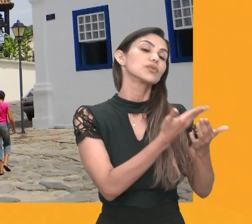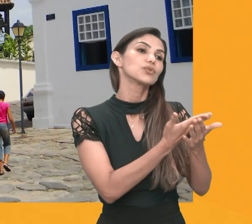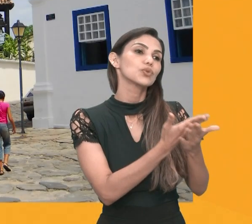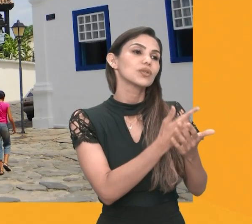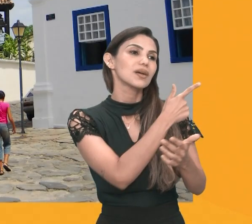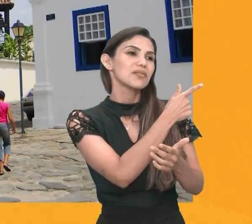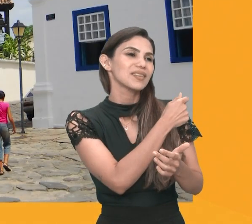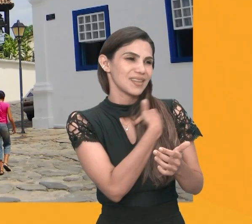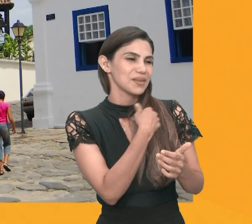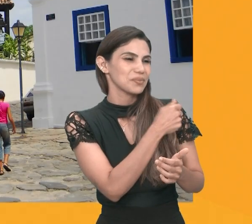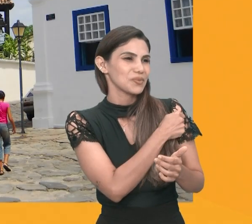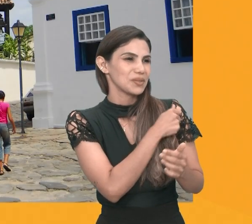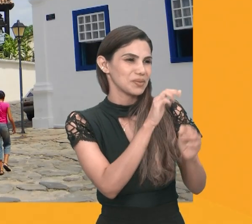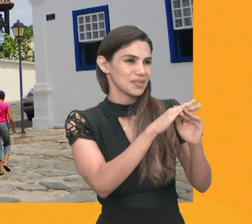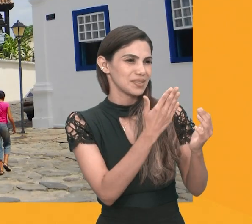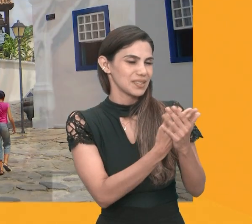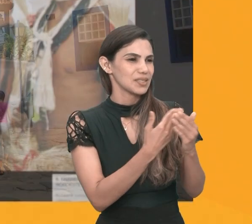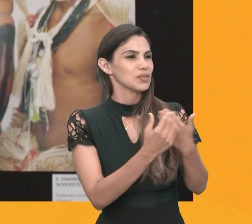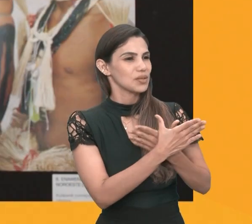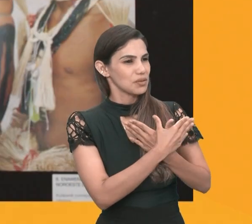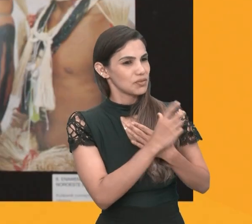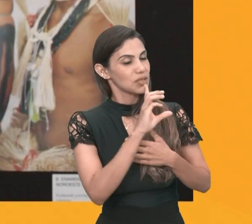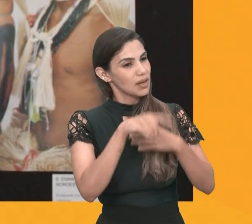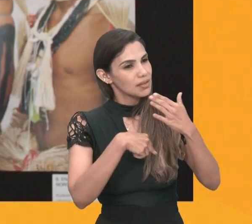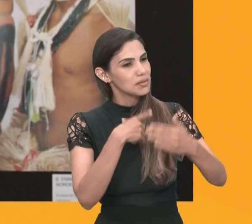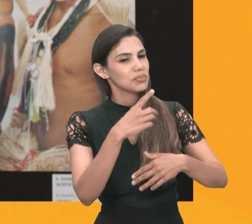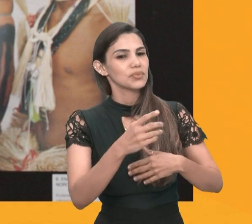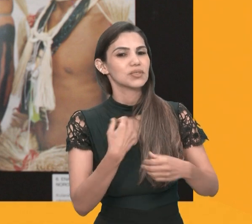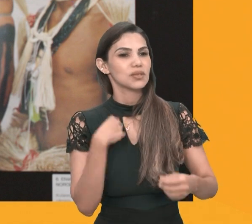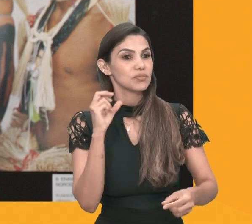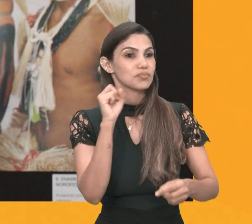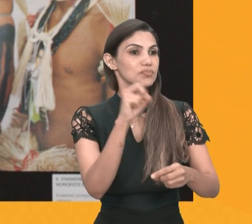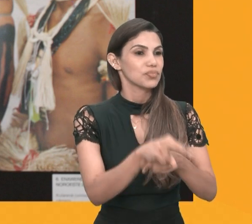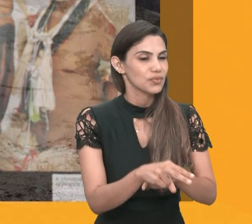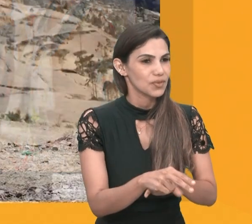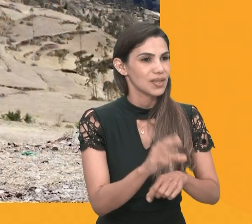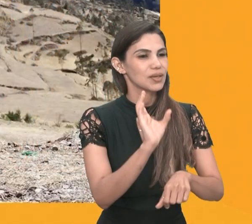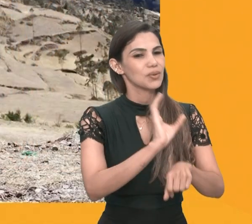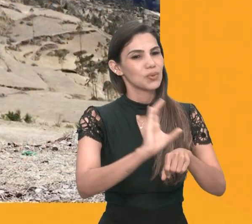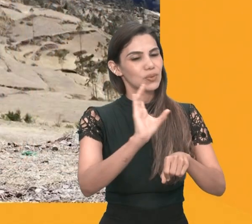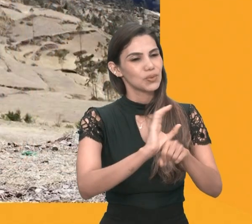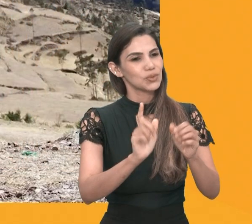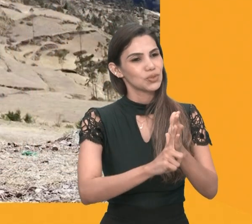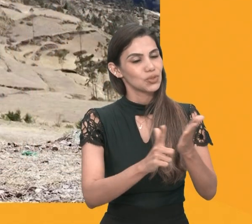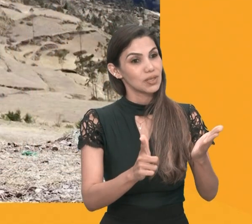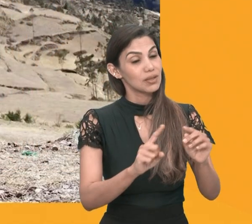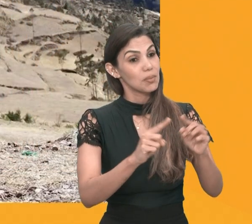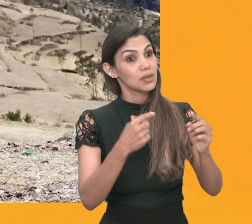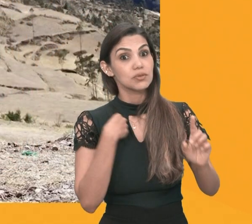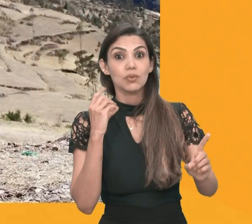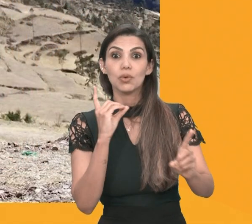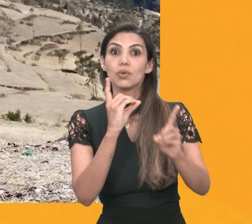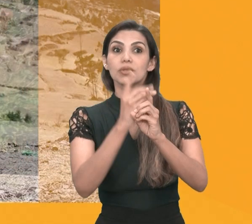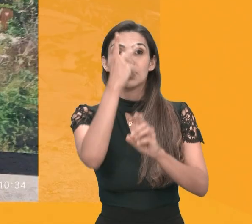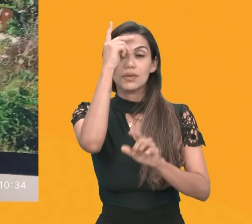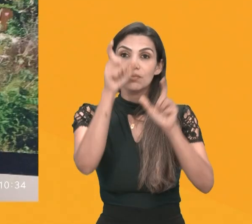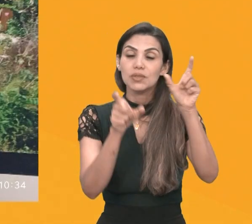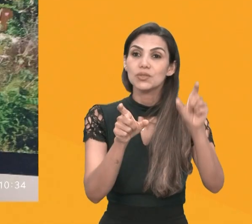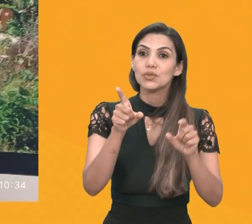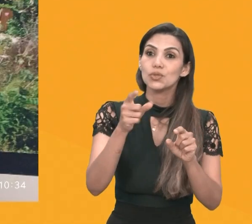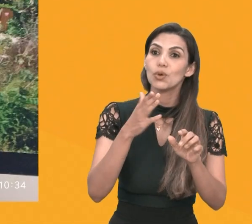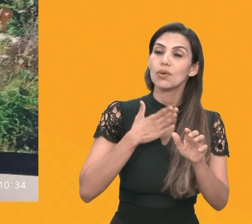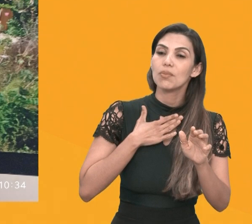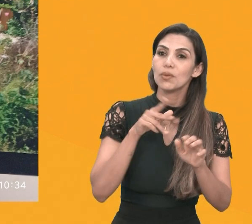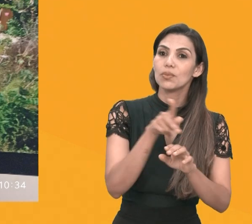colegas. Então, assim, a minha chegada foi muito tranquila, muito serena. Eu acho que eu cheguei dentro do espaço público